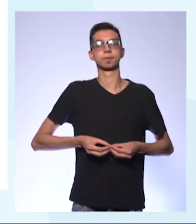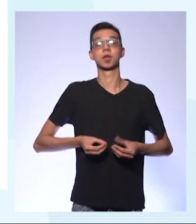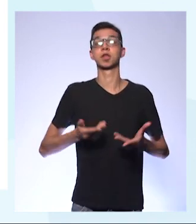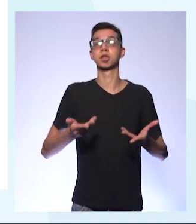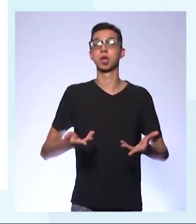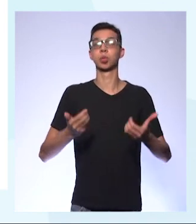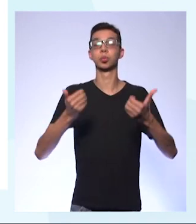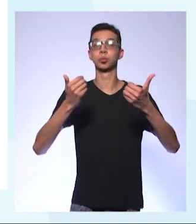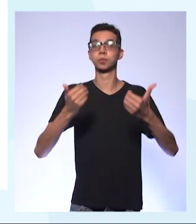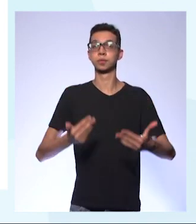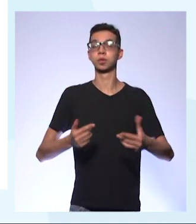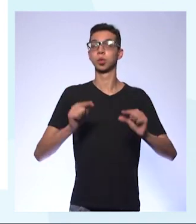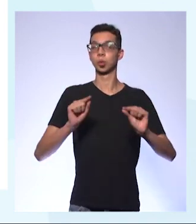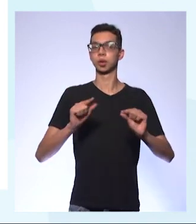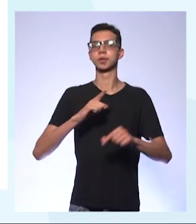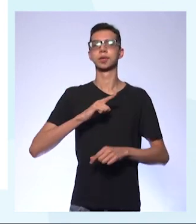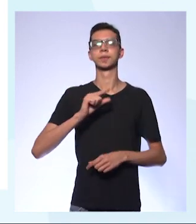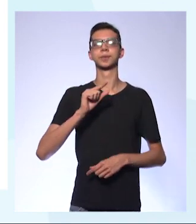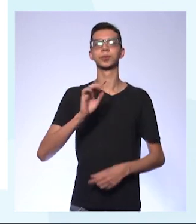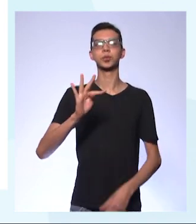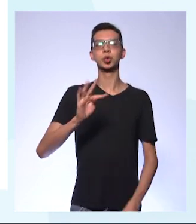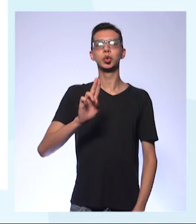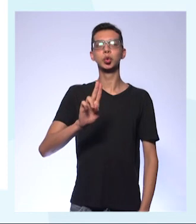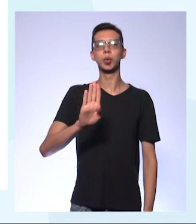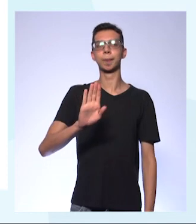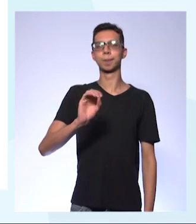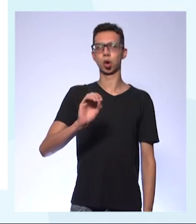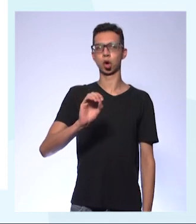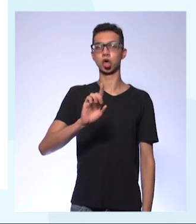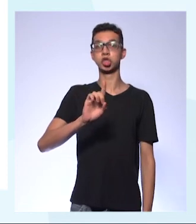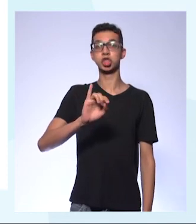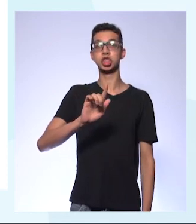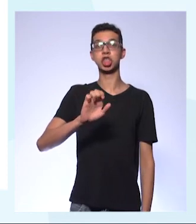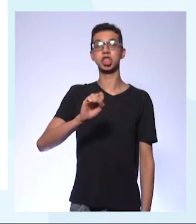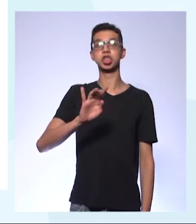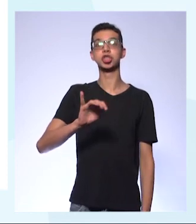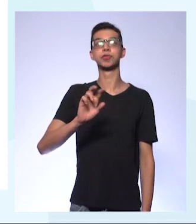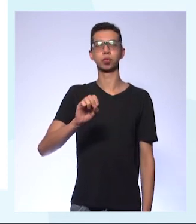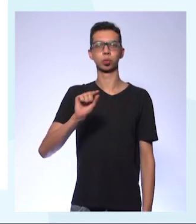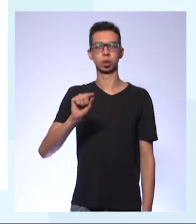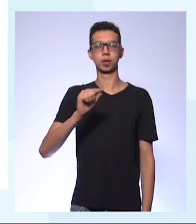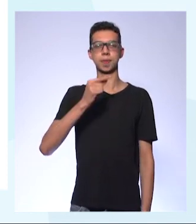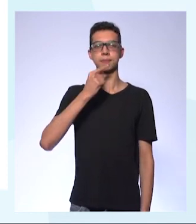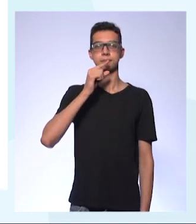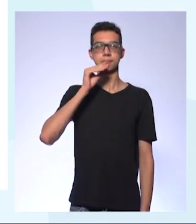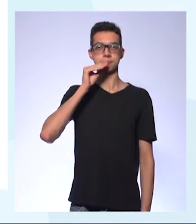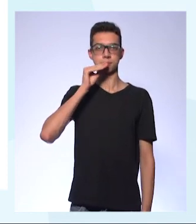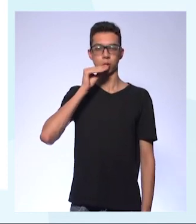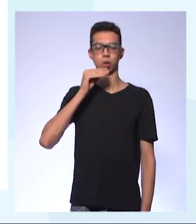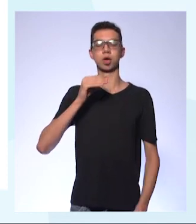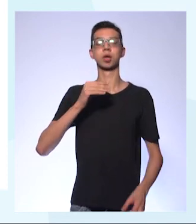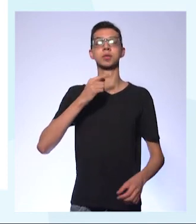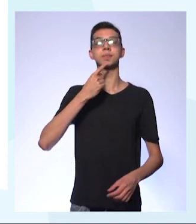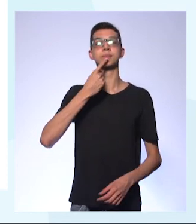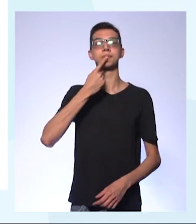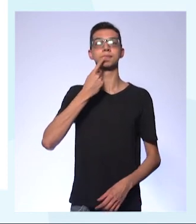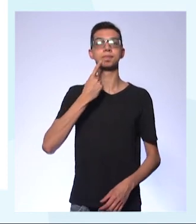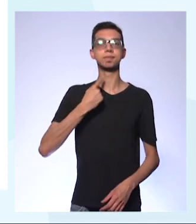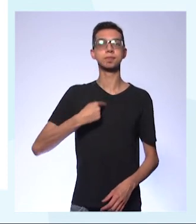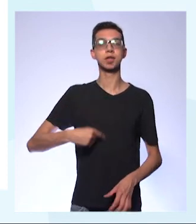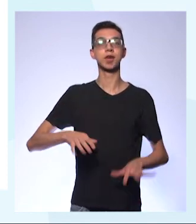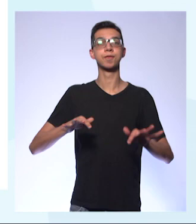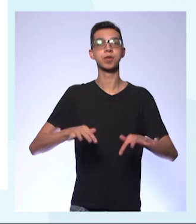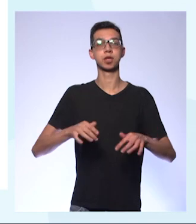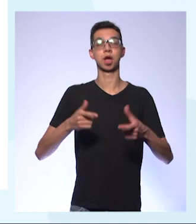tem o tubo digestivo, né, que ele se inicia na boca e termina no ânus. E aí a gente tem a boca, a faringe,